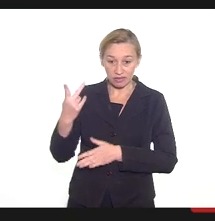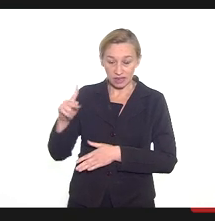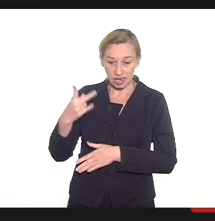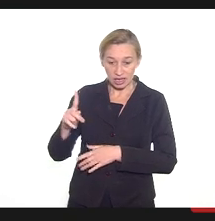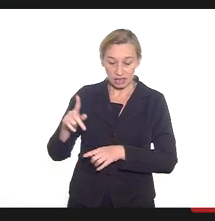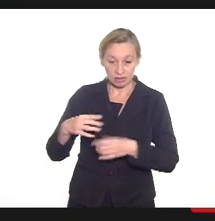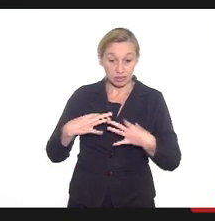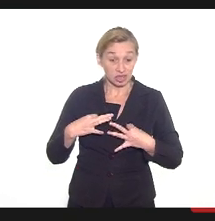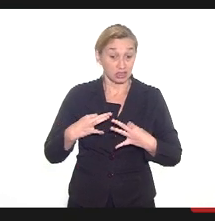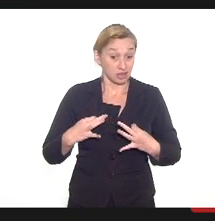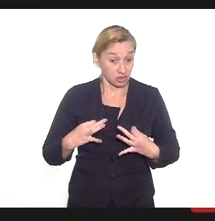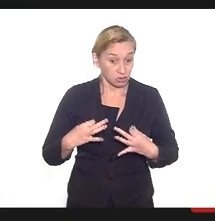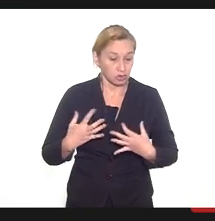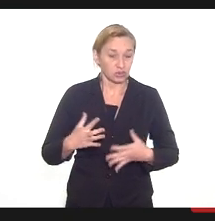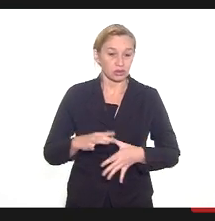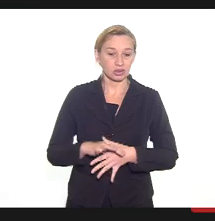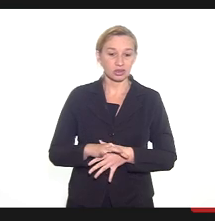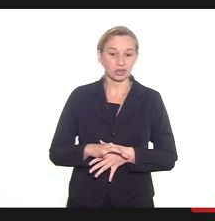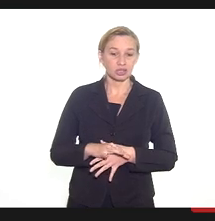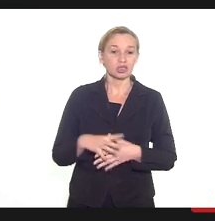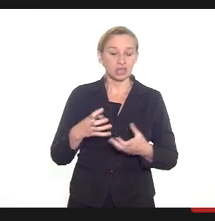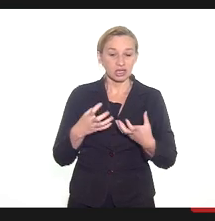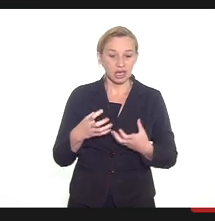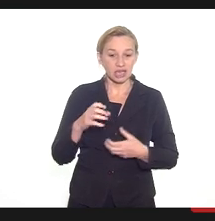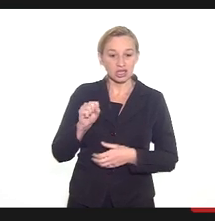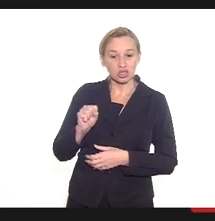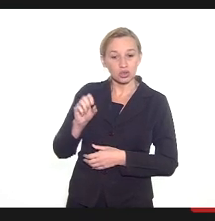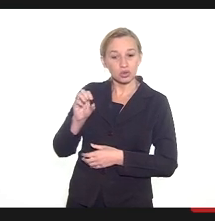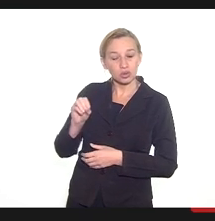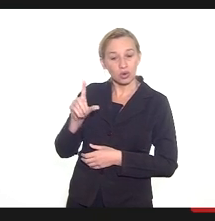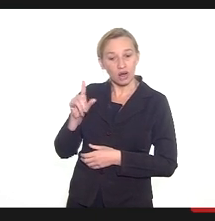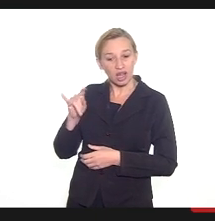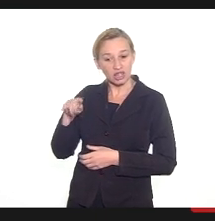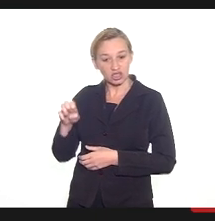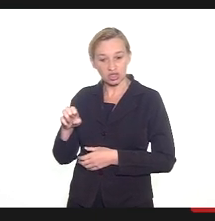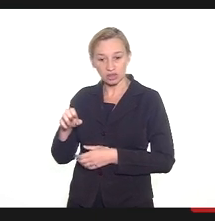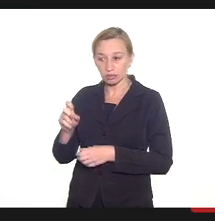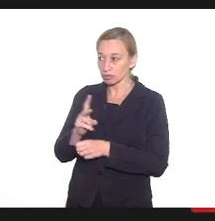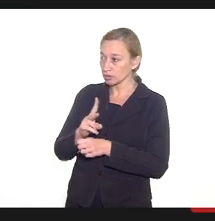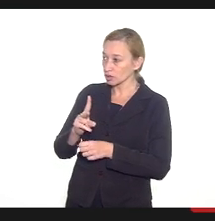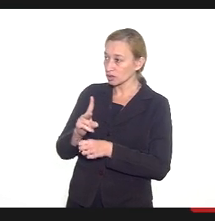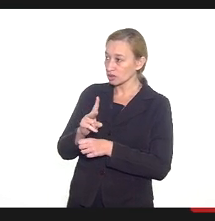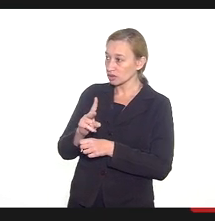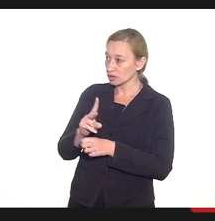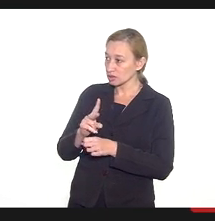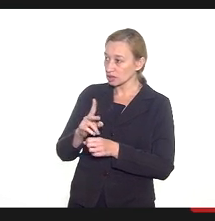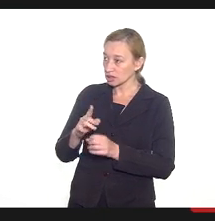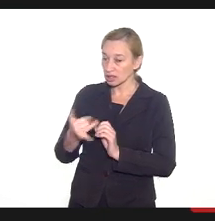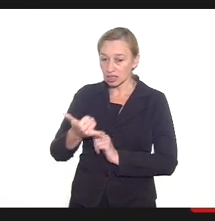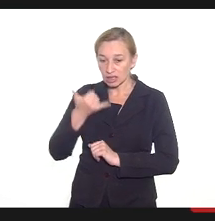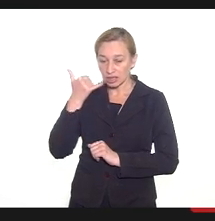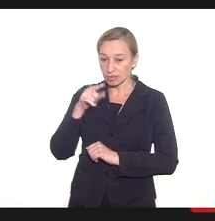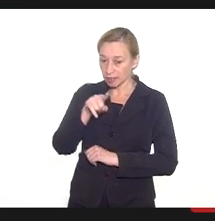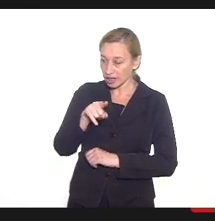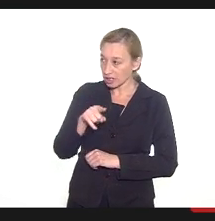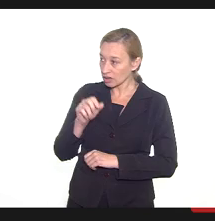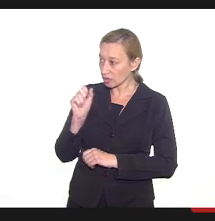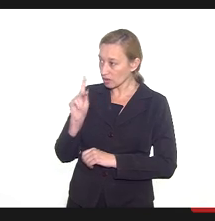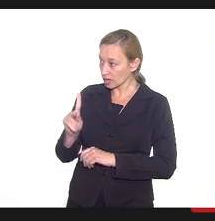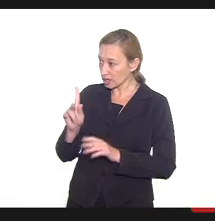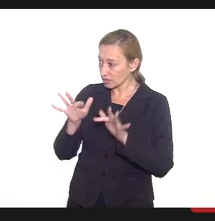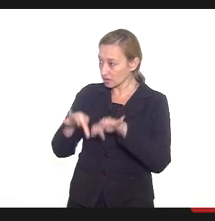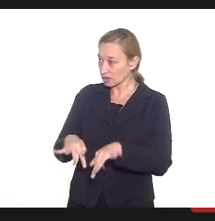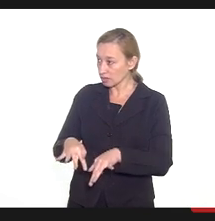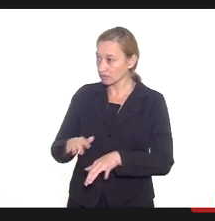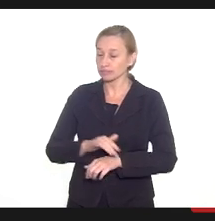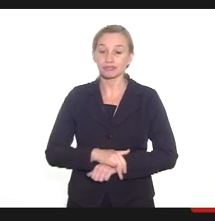coloca à disposição e quer muito que a Solange procure ela. Tá? Essa foi o final daqui que ela pediu para